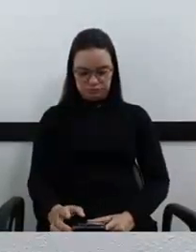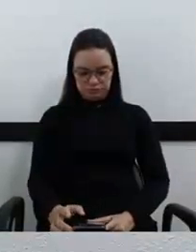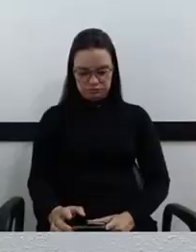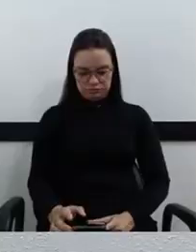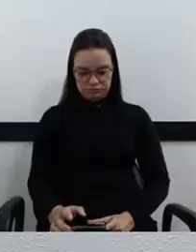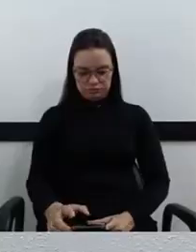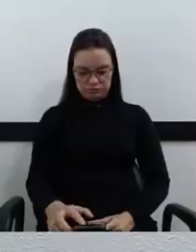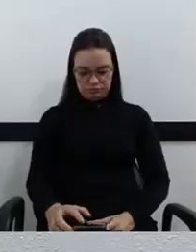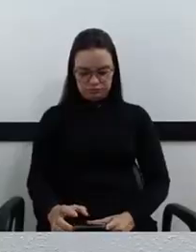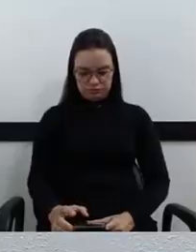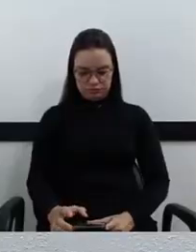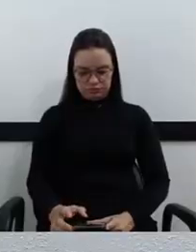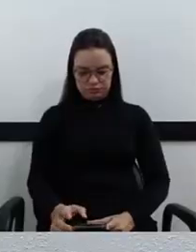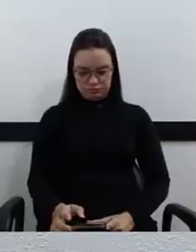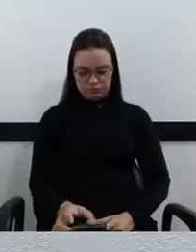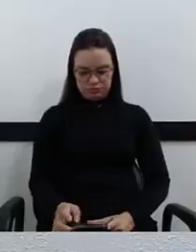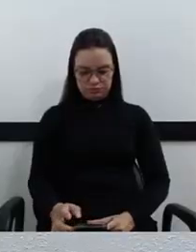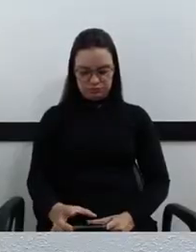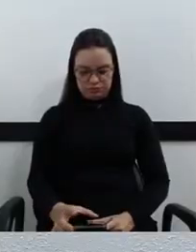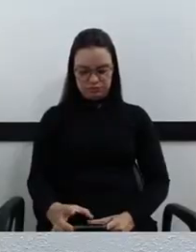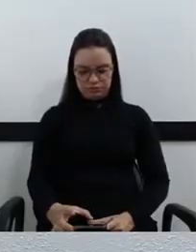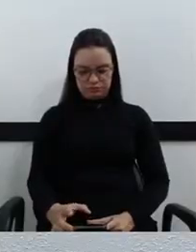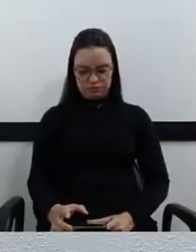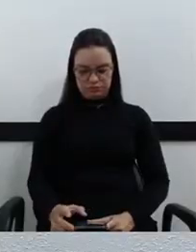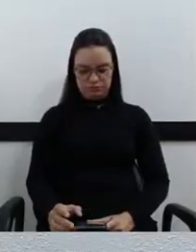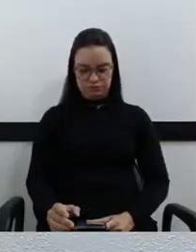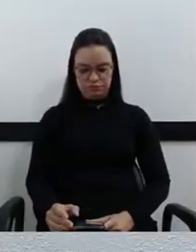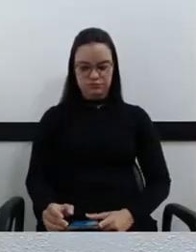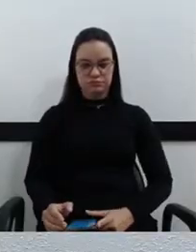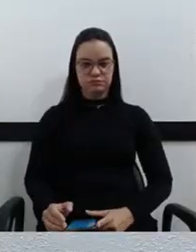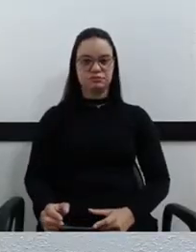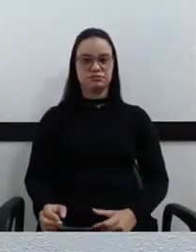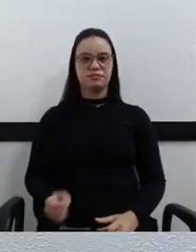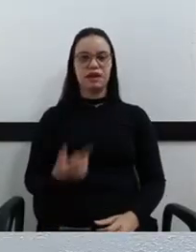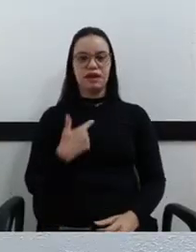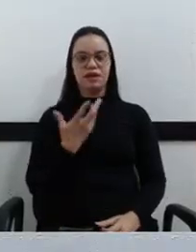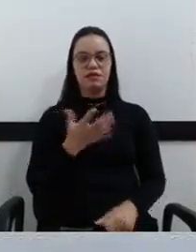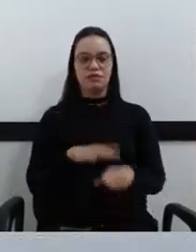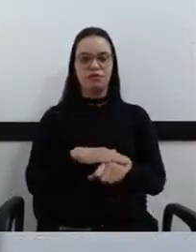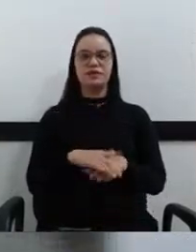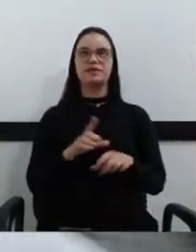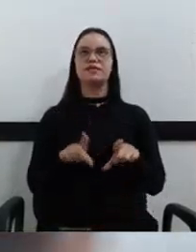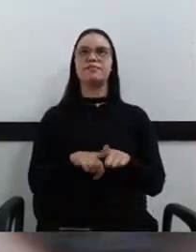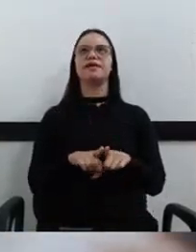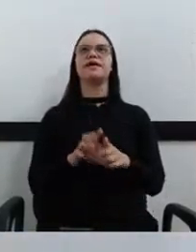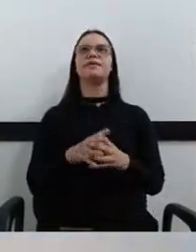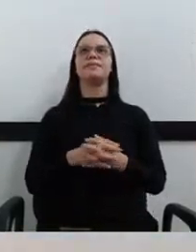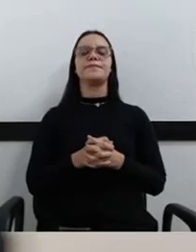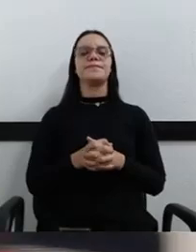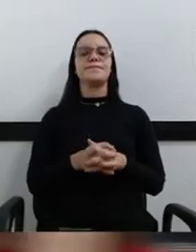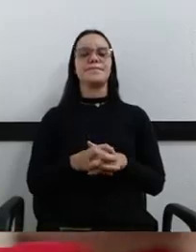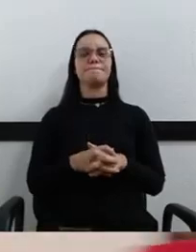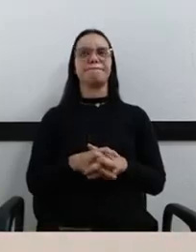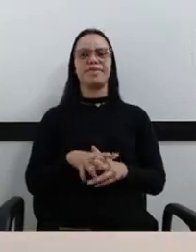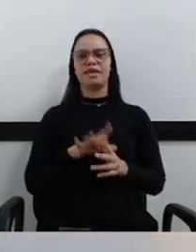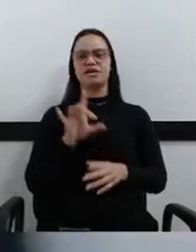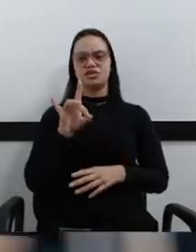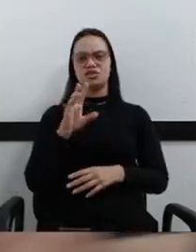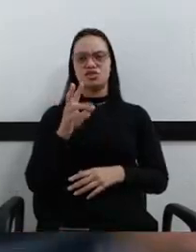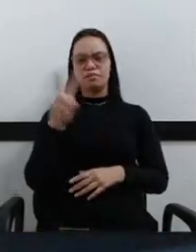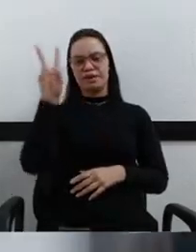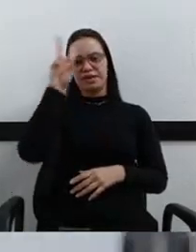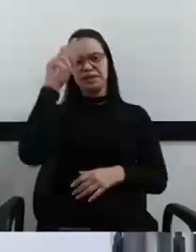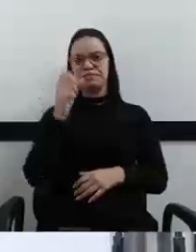Conselheiro Camarão. Camarão, você me concede uma parte rapidinho, antes do início da sua Sim. fala? Muito obrigado pela gentileza. Só para trazer